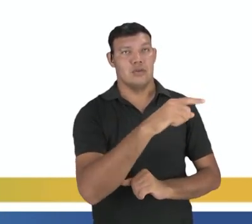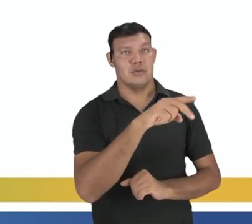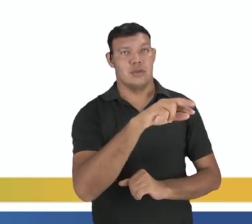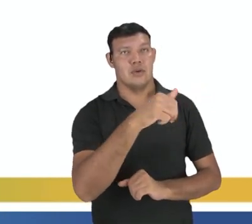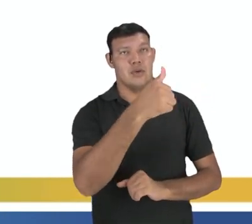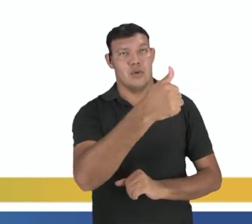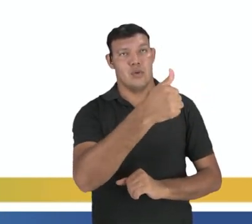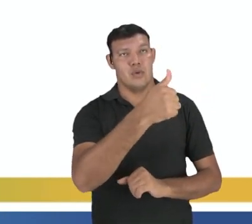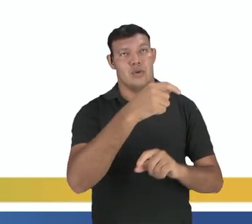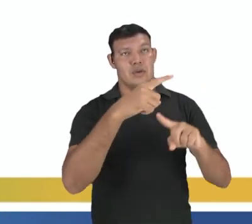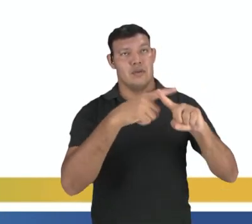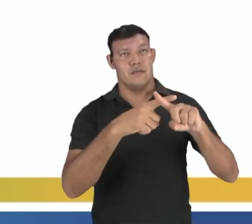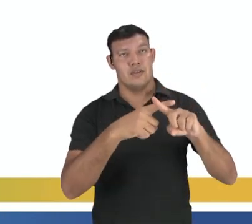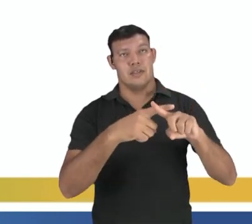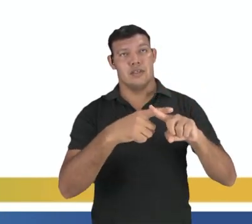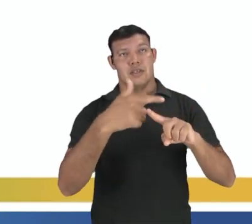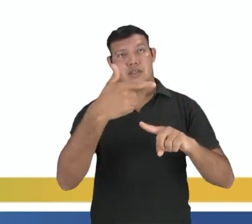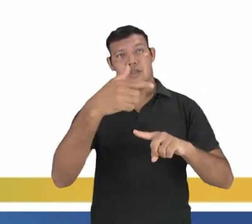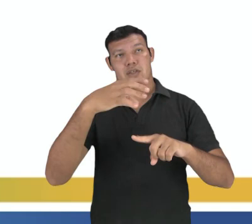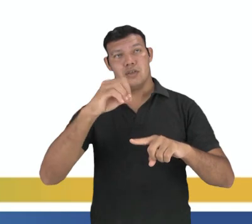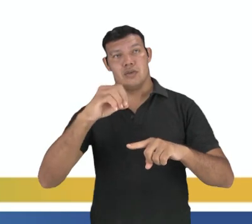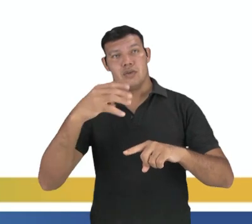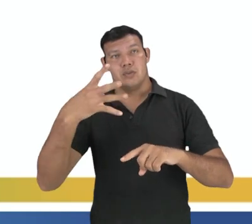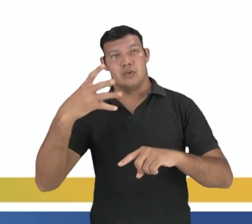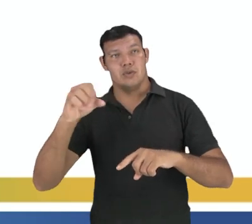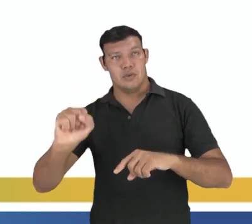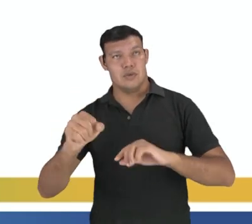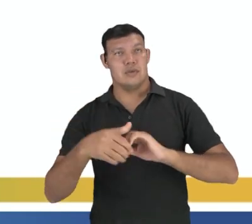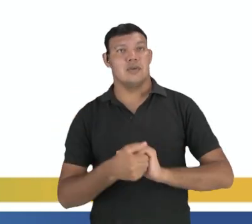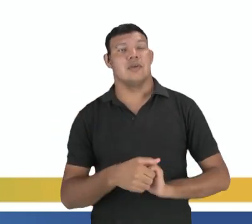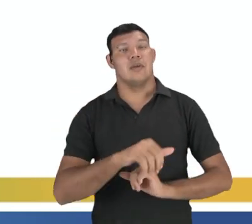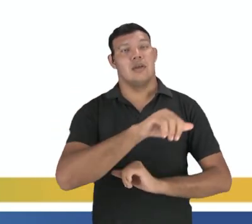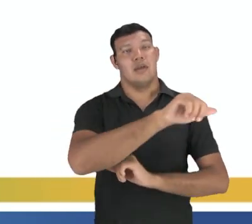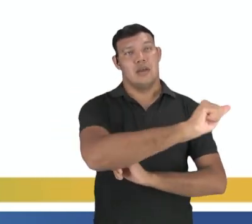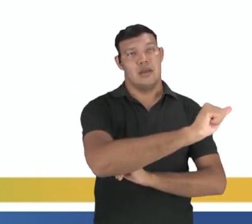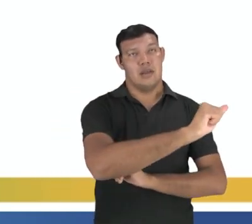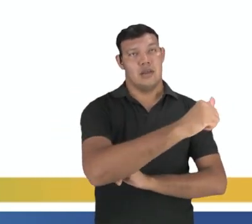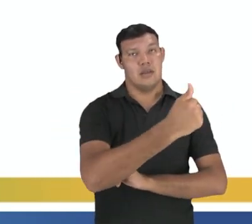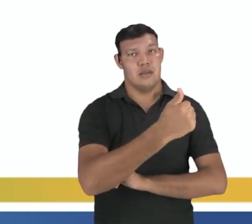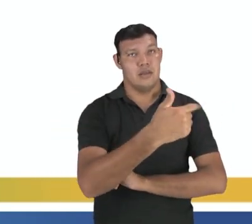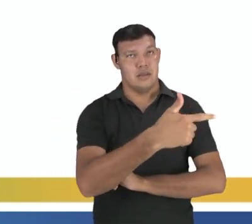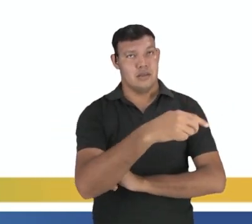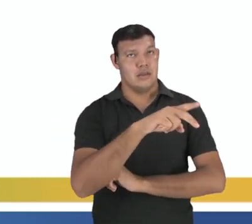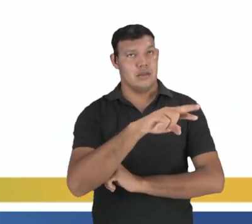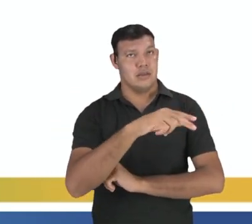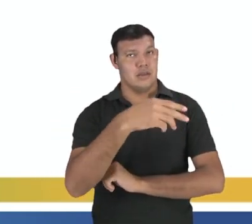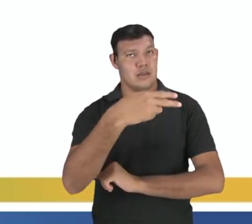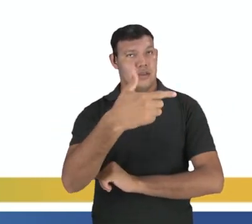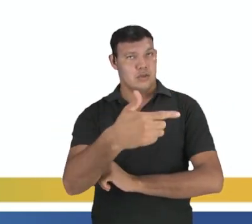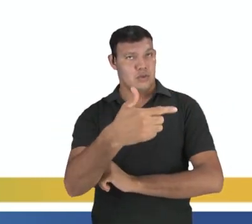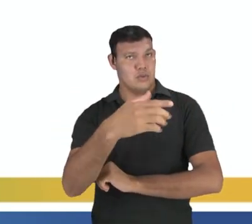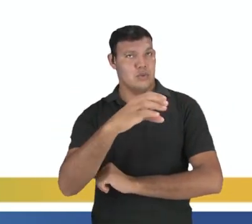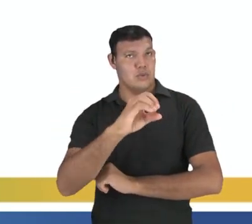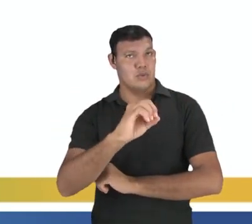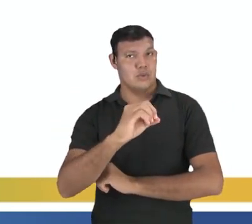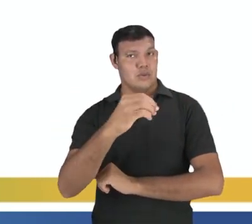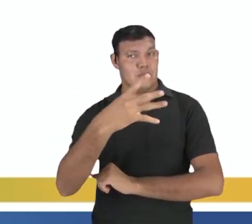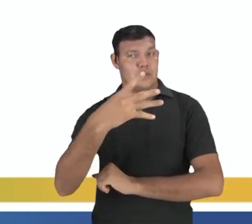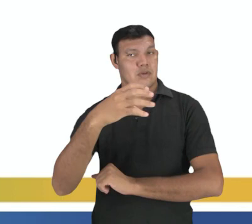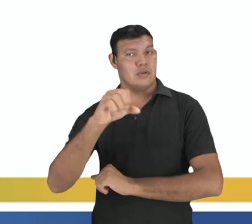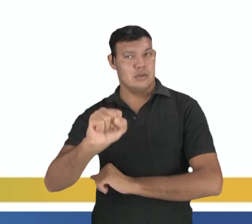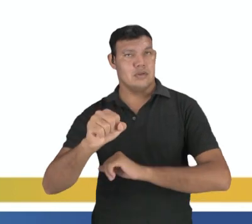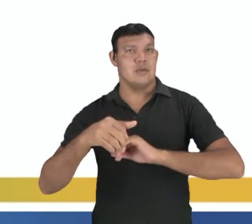2048. E 1 vezes 2048 é 2048, não é? Então, meu A12 é igual